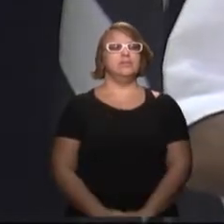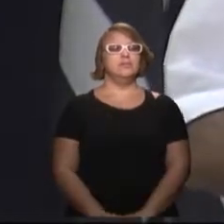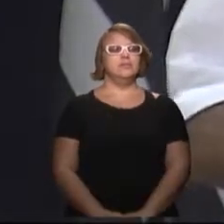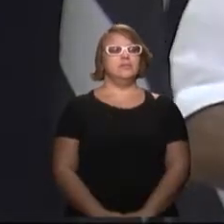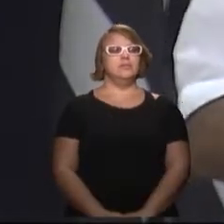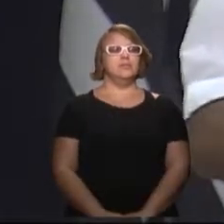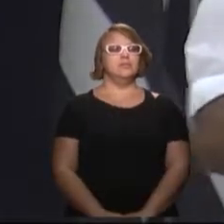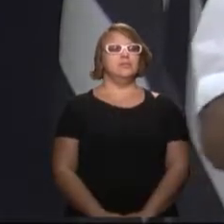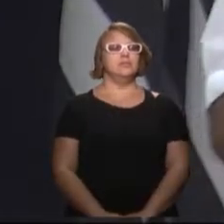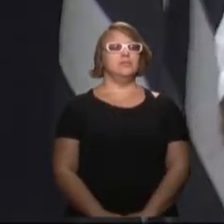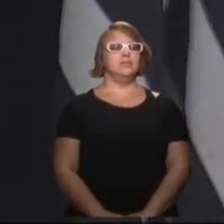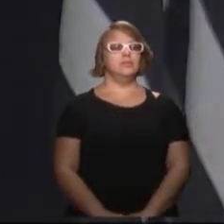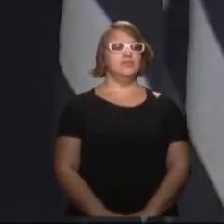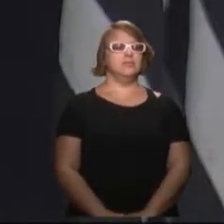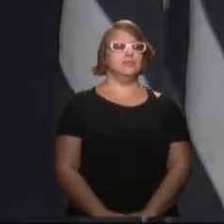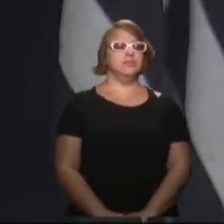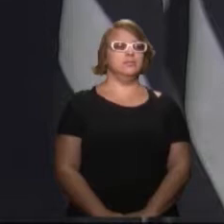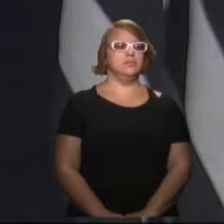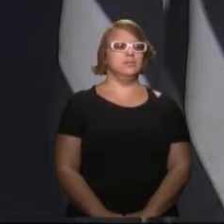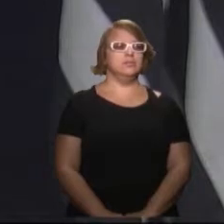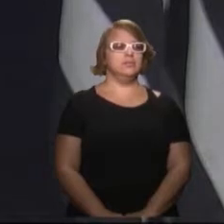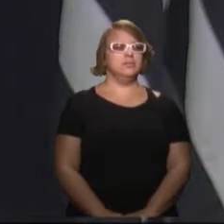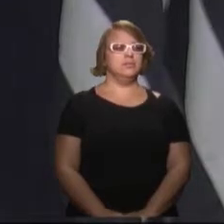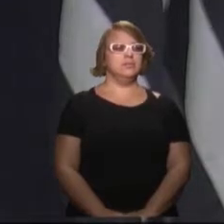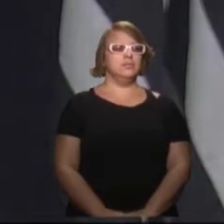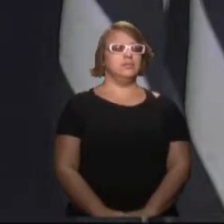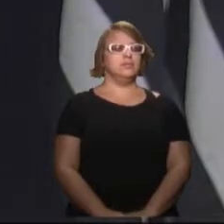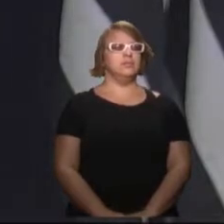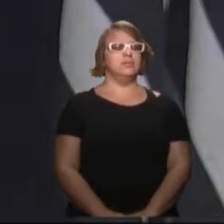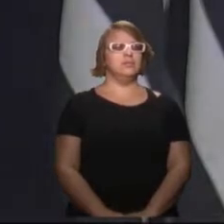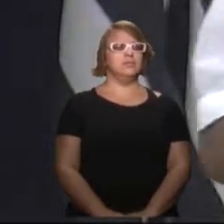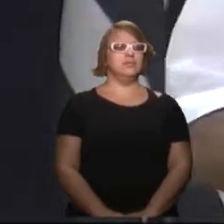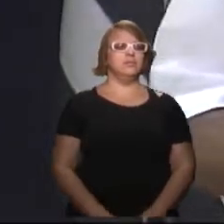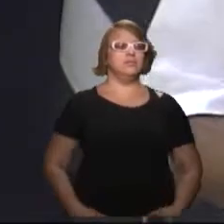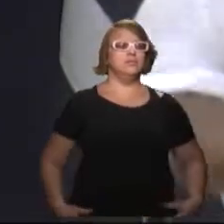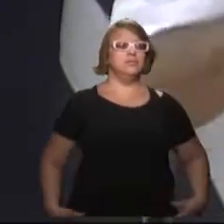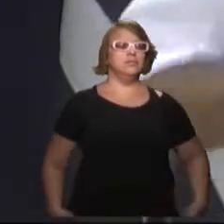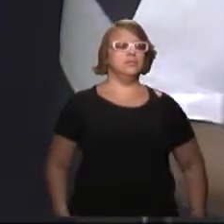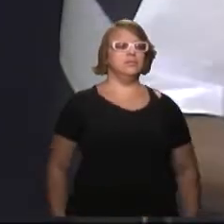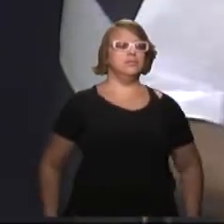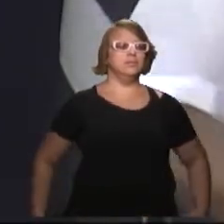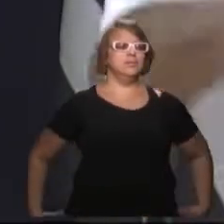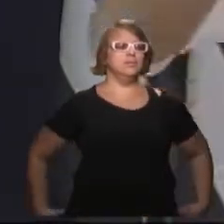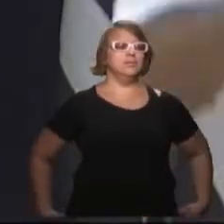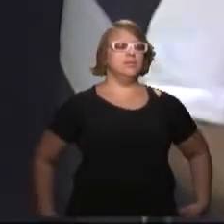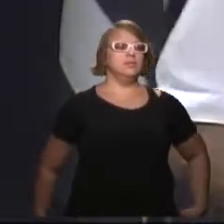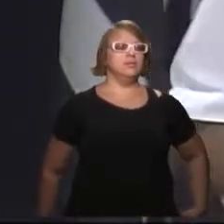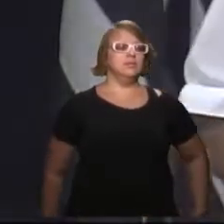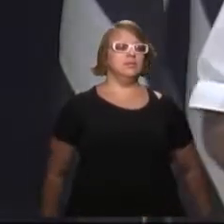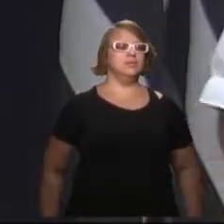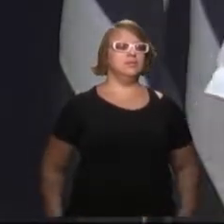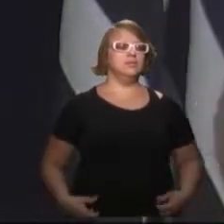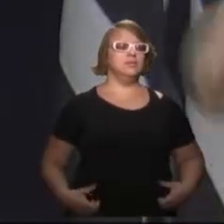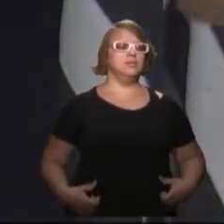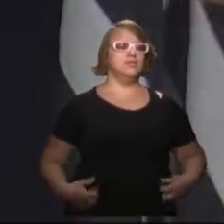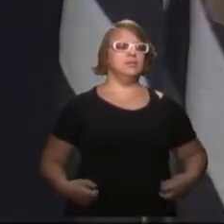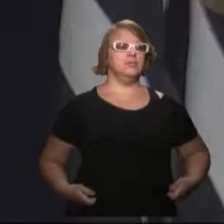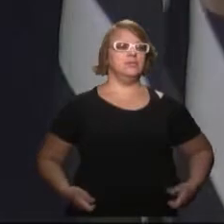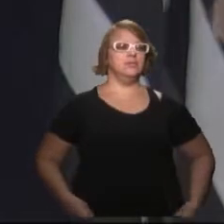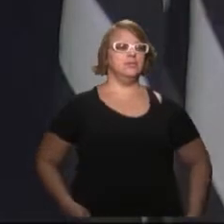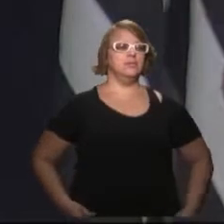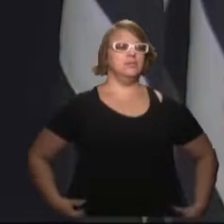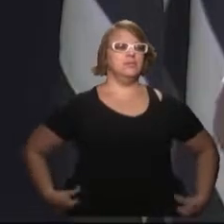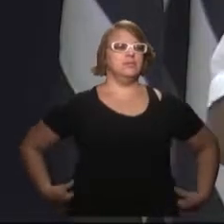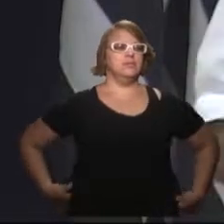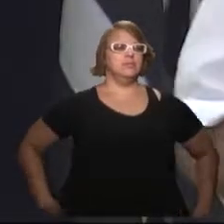marcado ainda por uma grande concentração de renda, que começa a ser combatida, e aqui eu reafirmo, independente